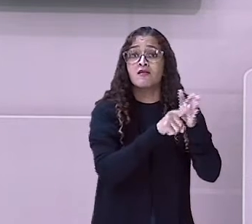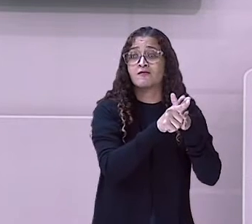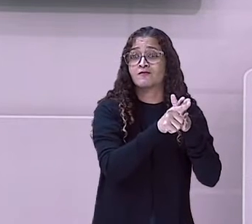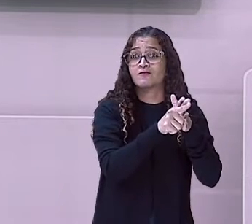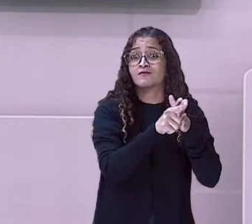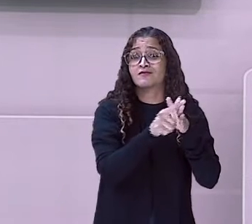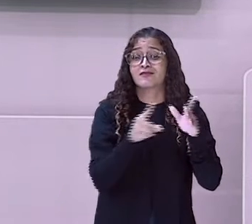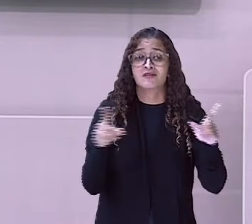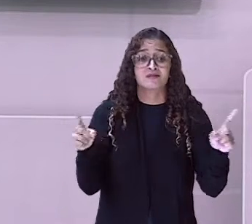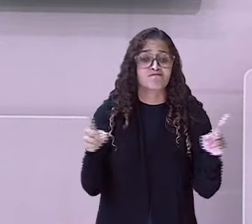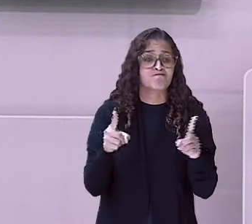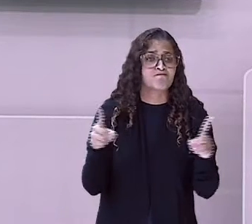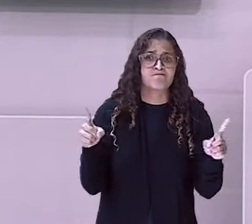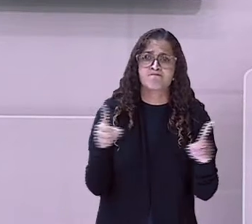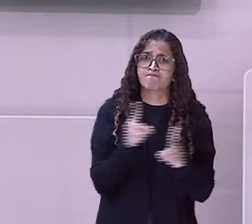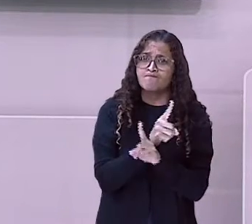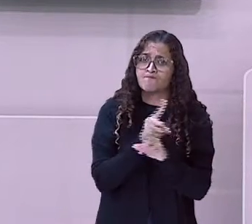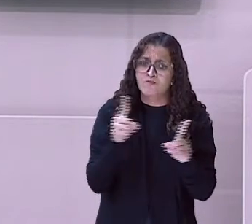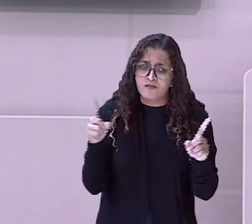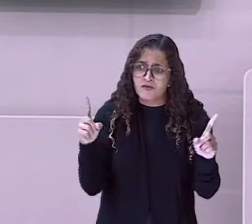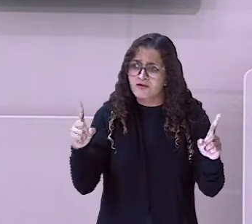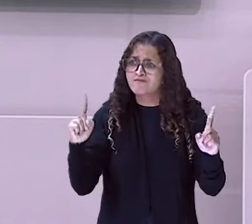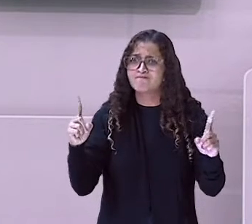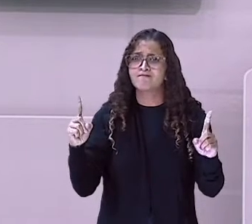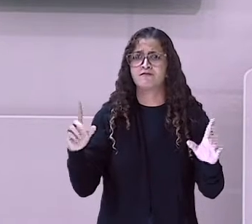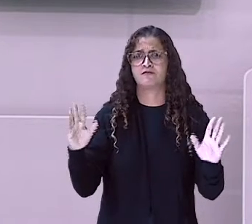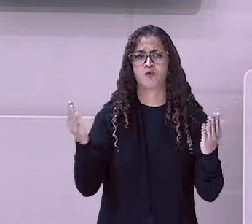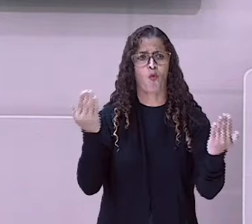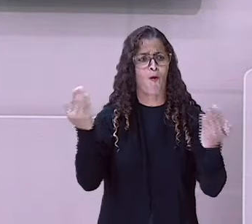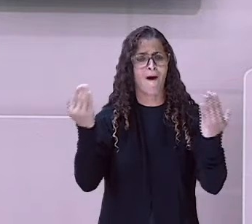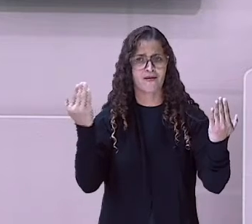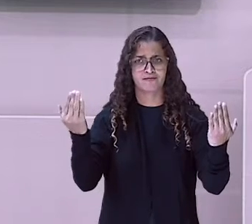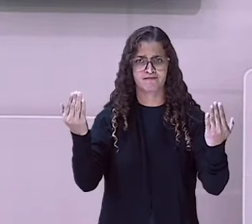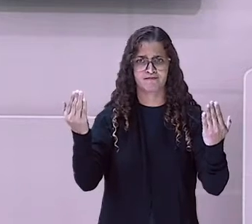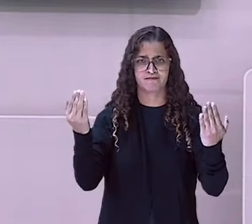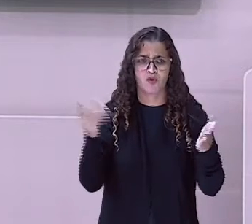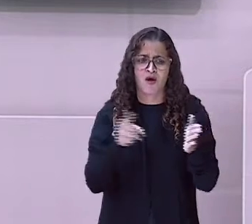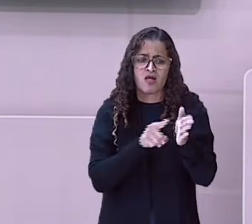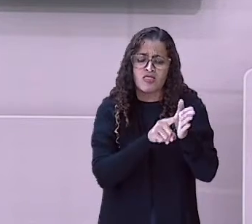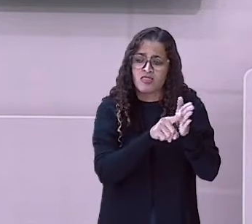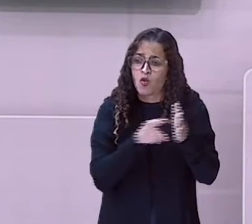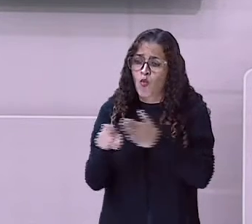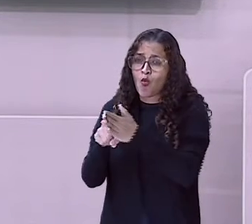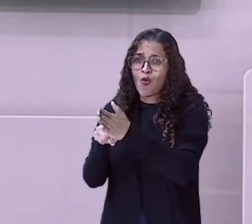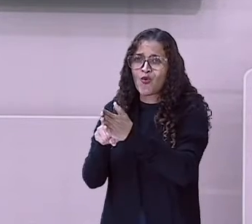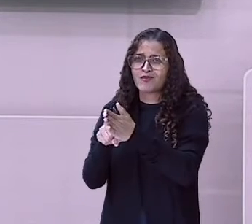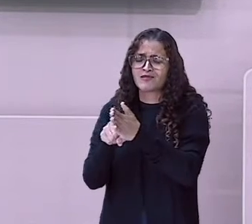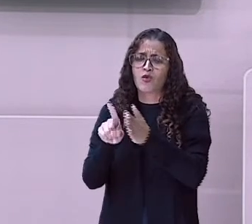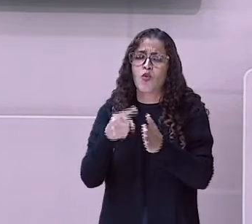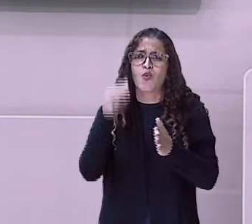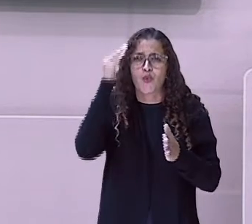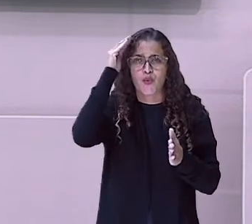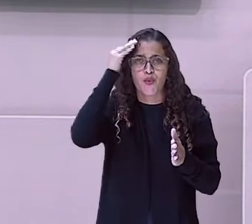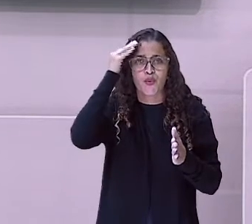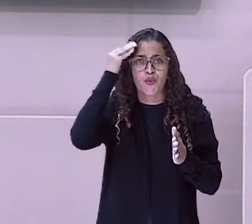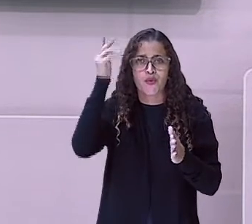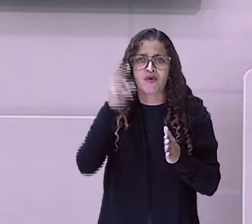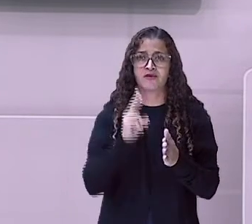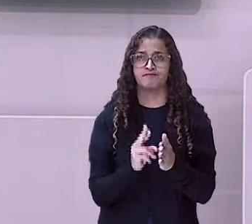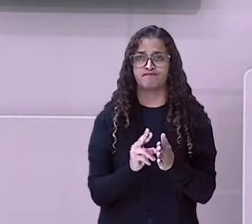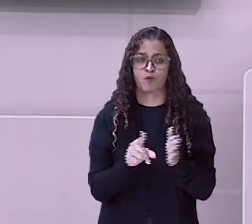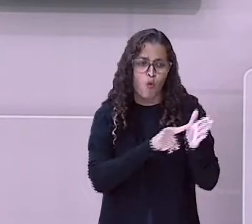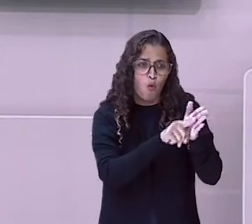opções já determinadas para esta pesquisa, ok? Então, o resultado